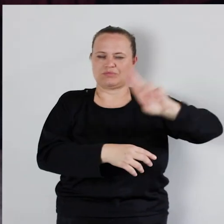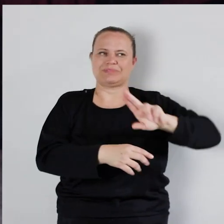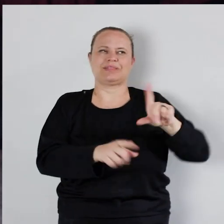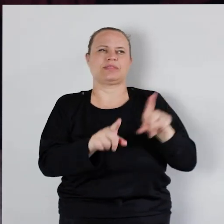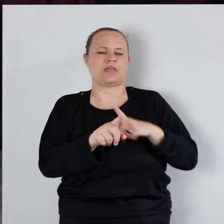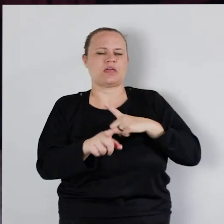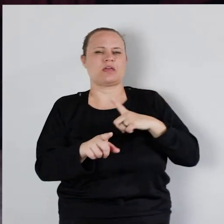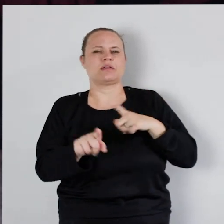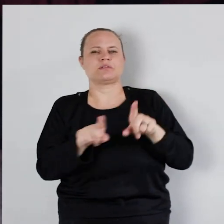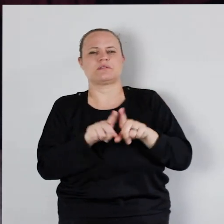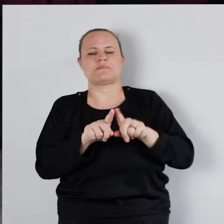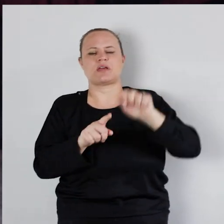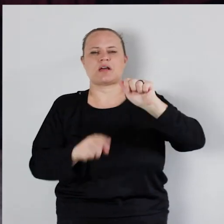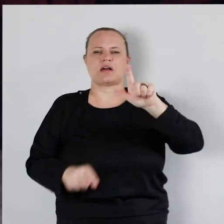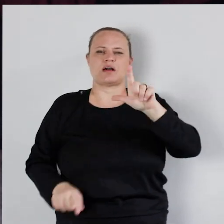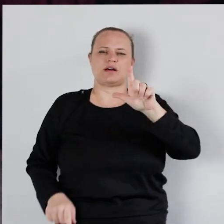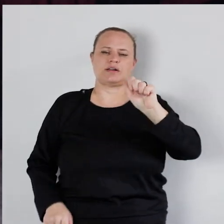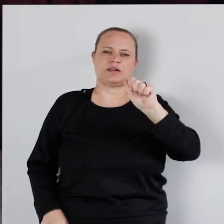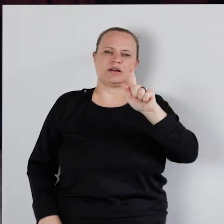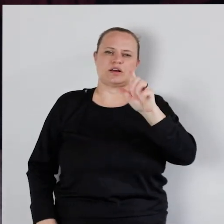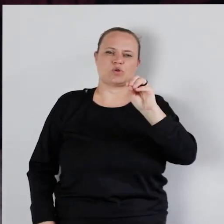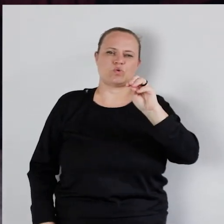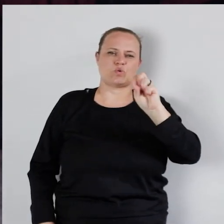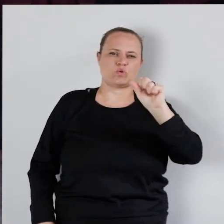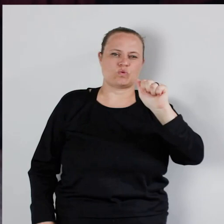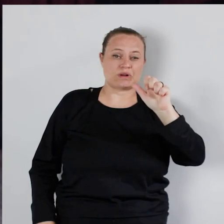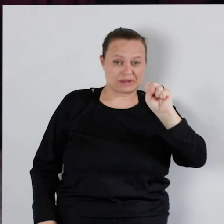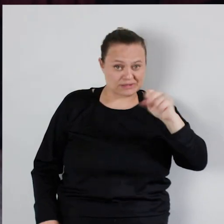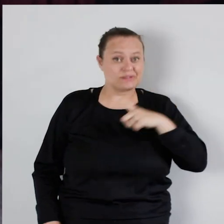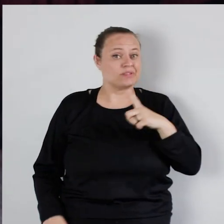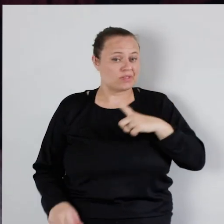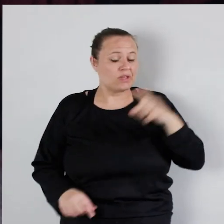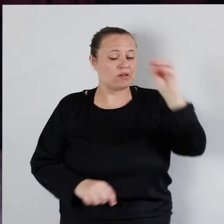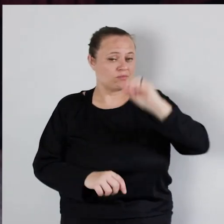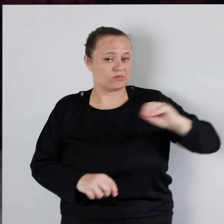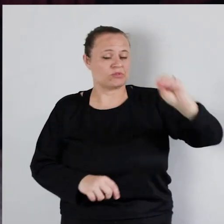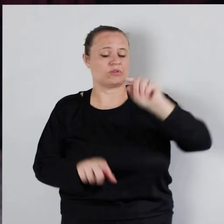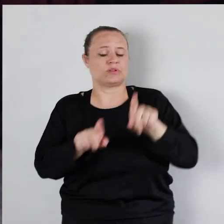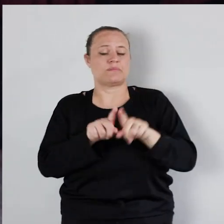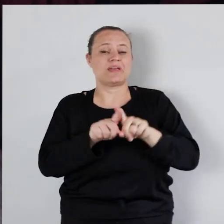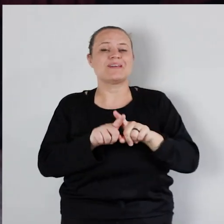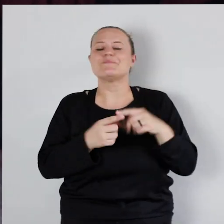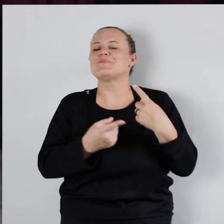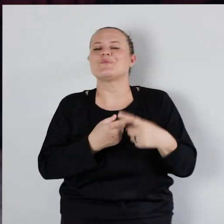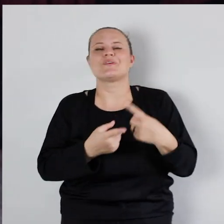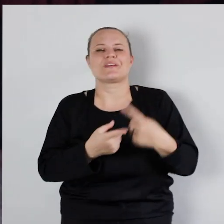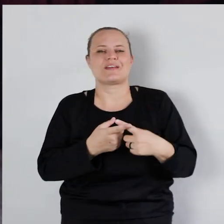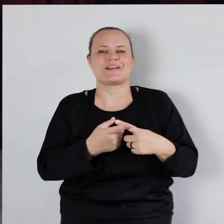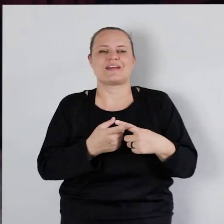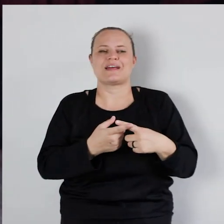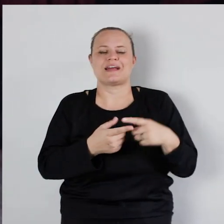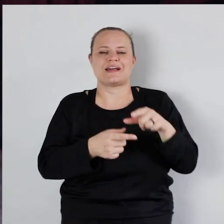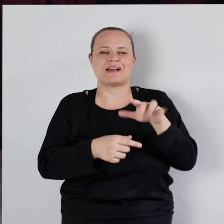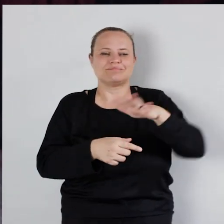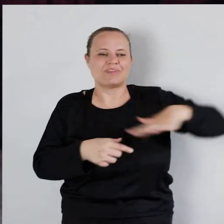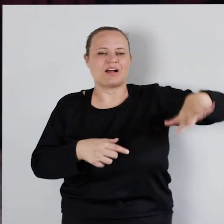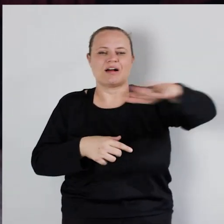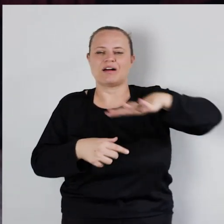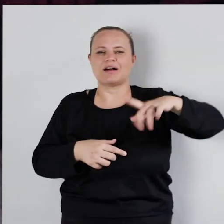como mestres e doutores nas nossas universidades, então Alagoas também tem uma unidade do Observatório.